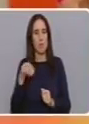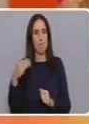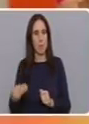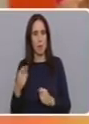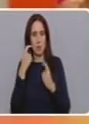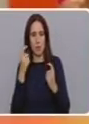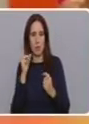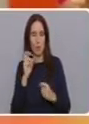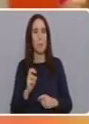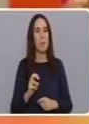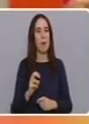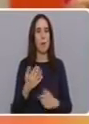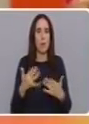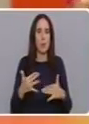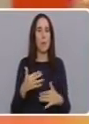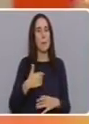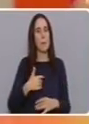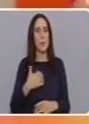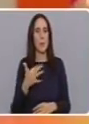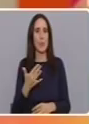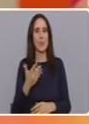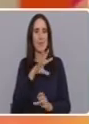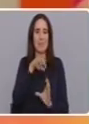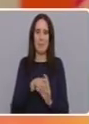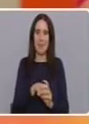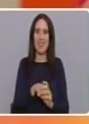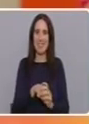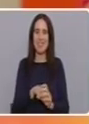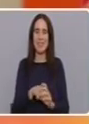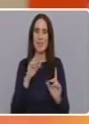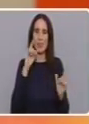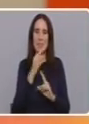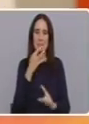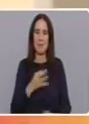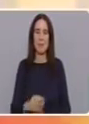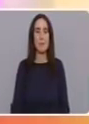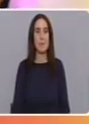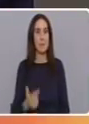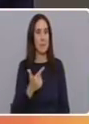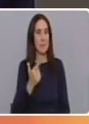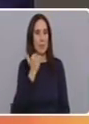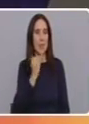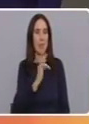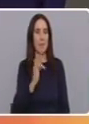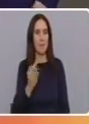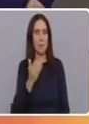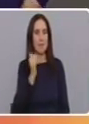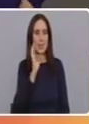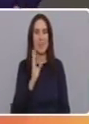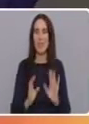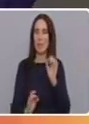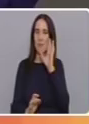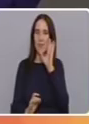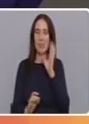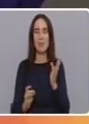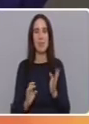esta personalidade e para mim está a ser uma experiência incrível poder fazer parte de todo este musical. FF, boa tarde. Olá, boa tarde. Nunca